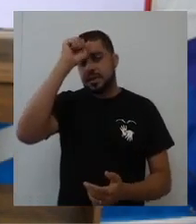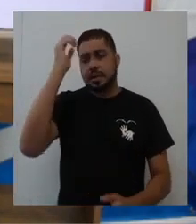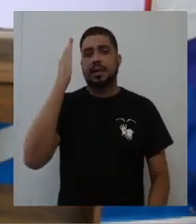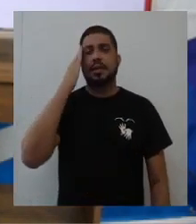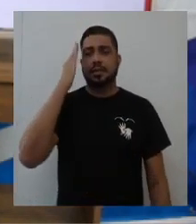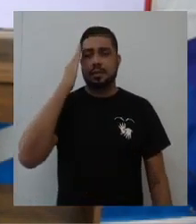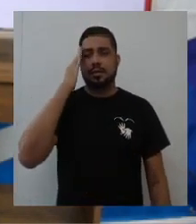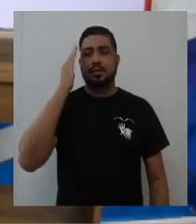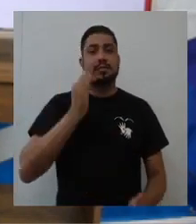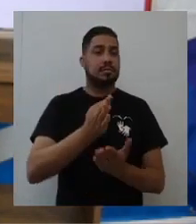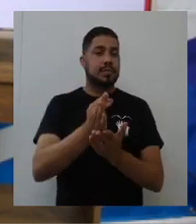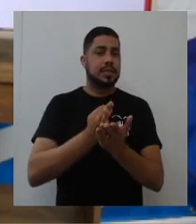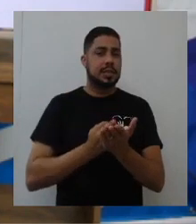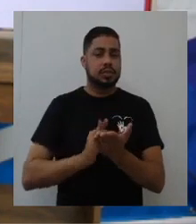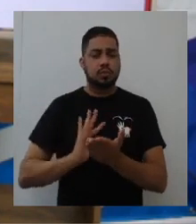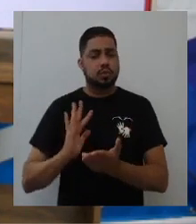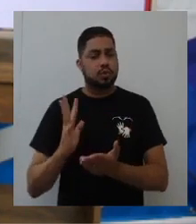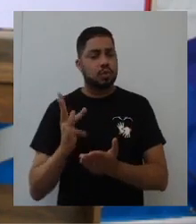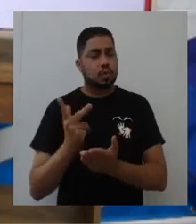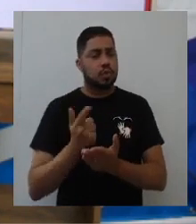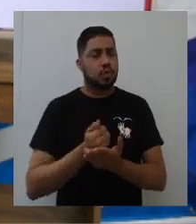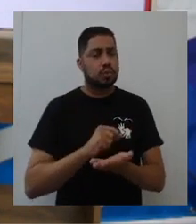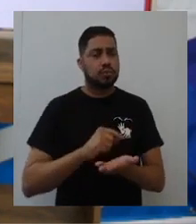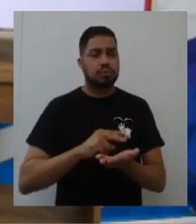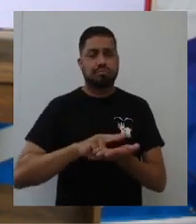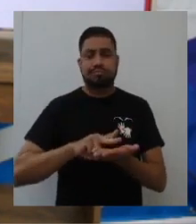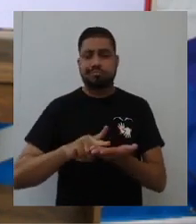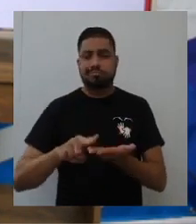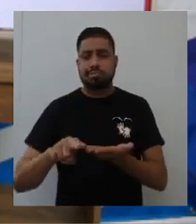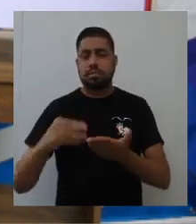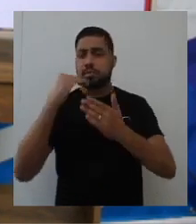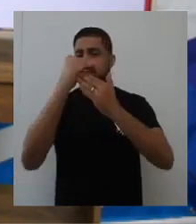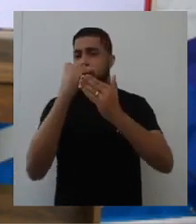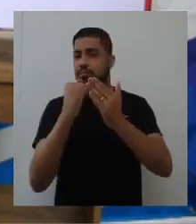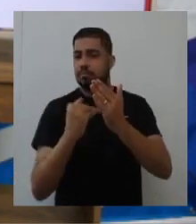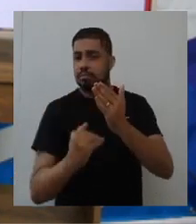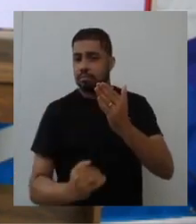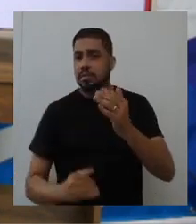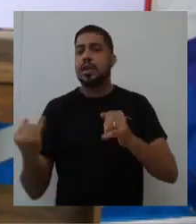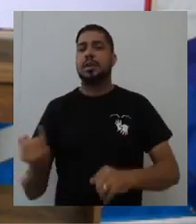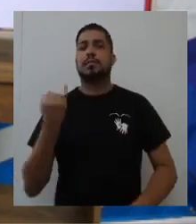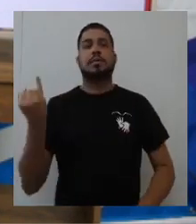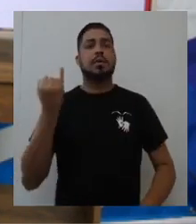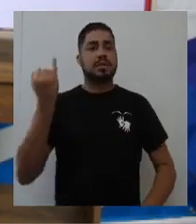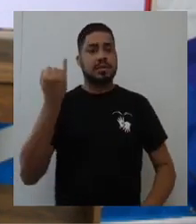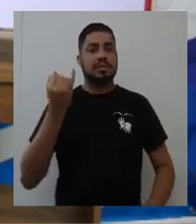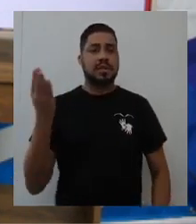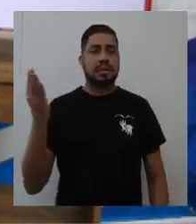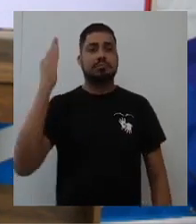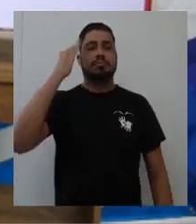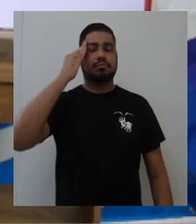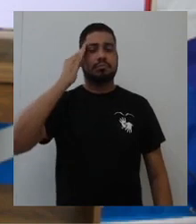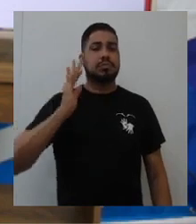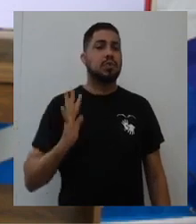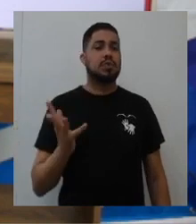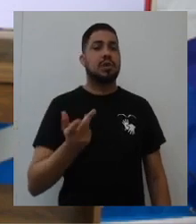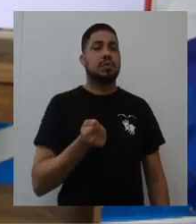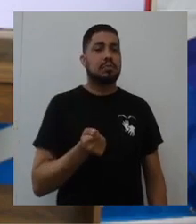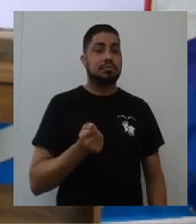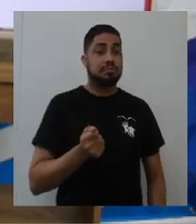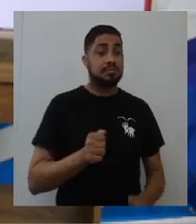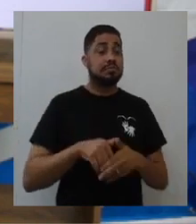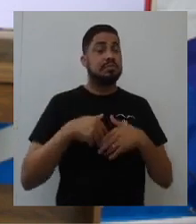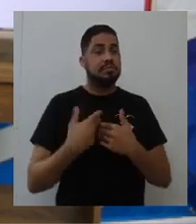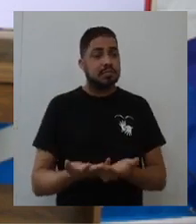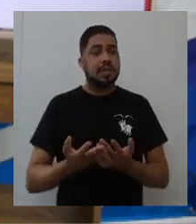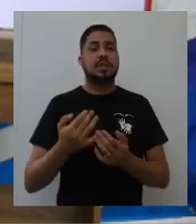um texto com todos os elementos e recursos que são essenciais para a sua compreensão total. E